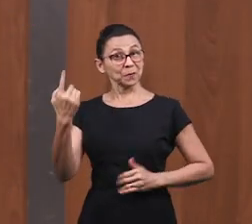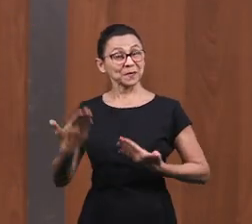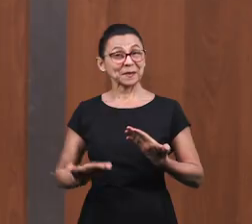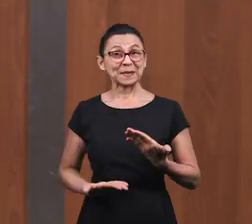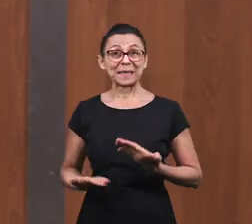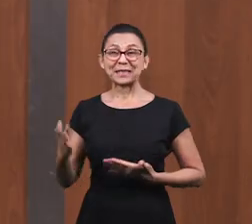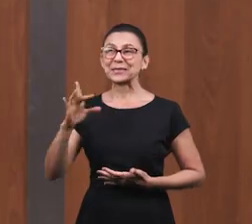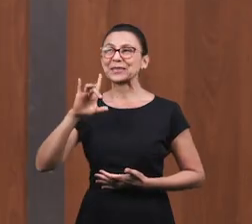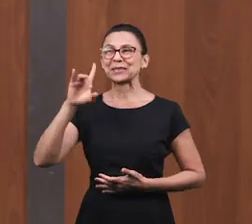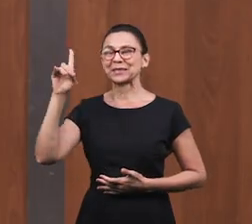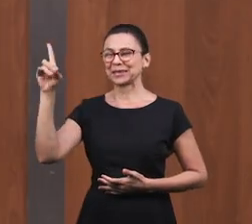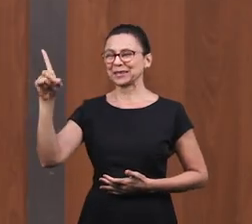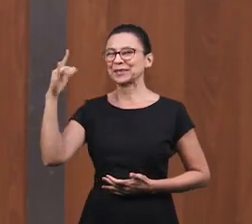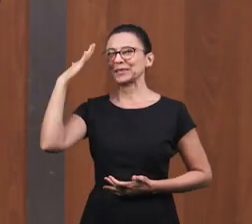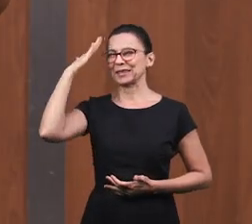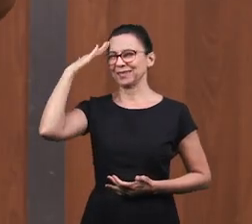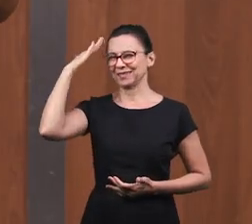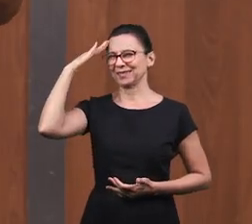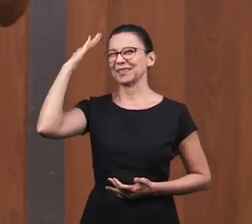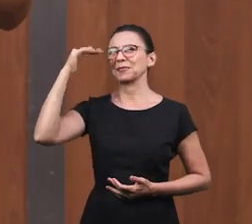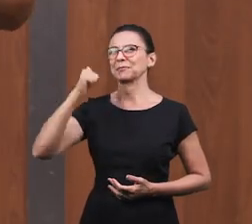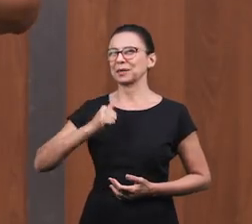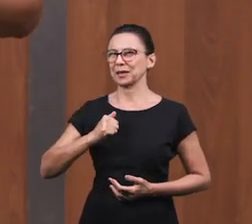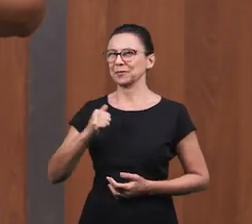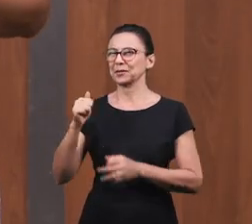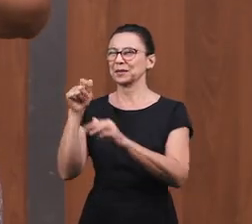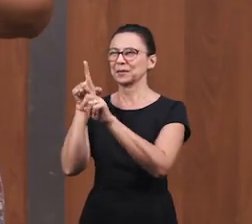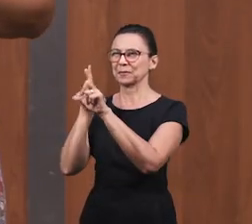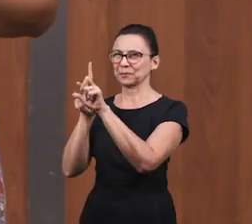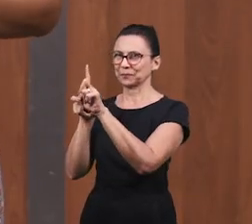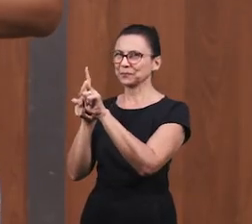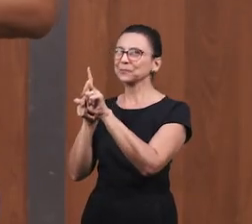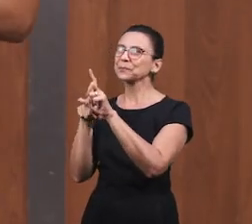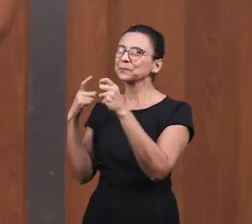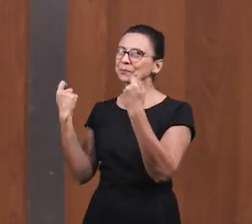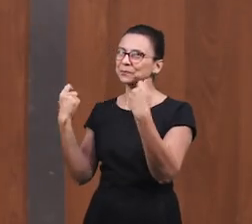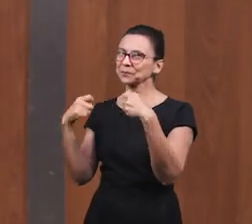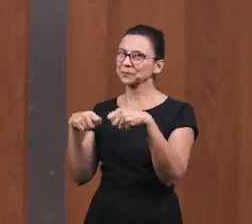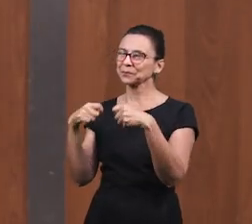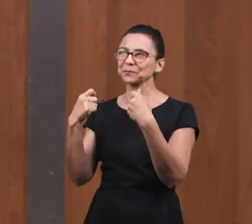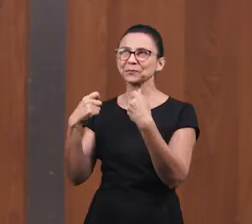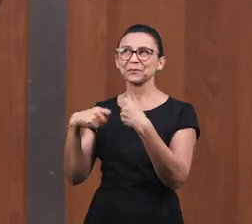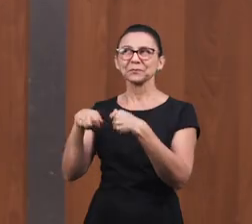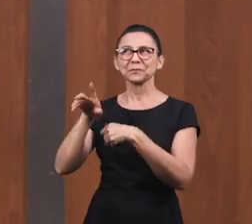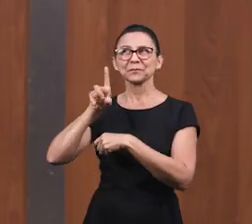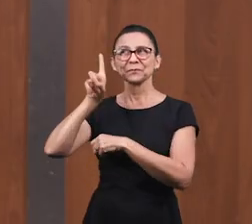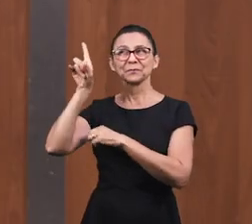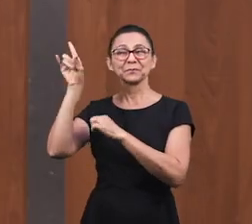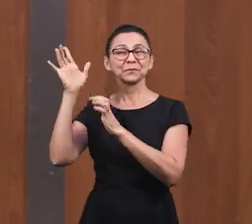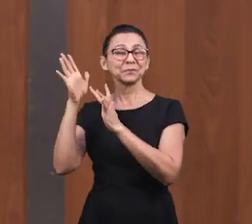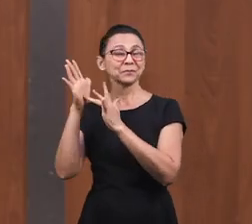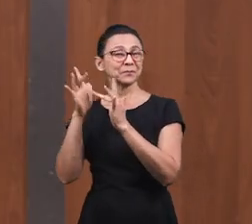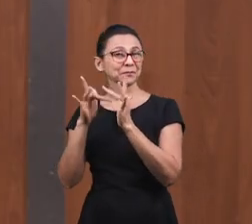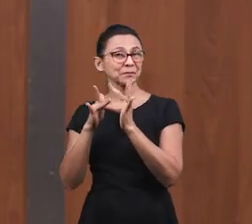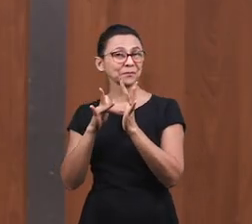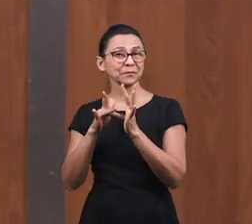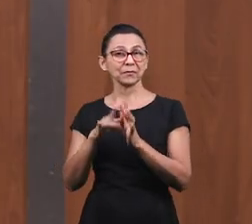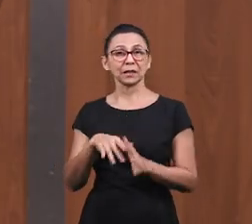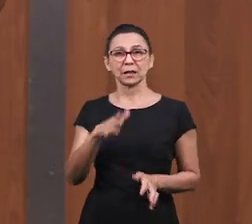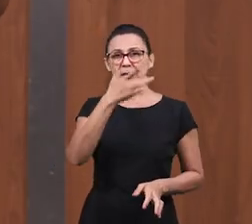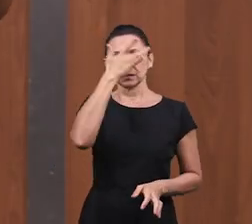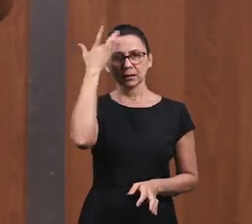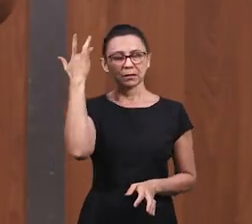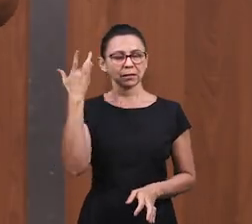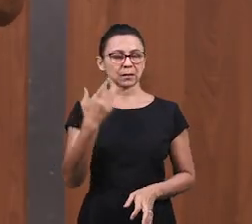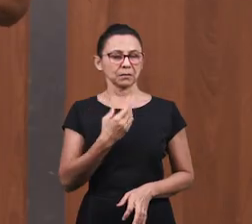servos de Deus, temos consciência de que nós precisamos. Essas pessoas acham que por ser